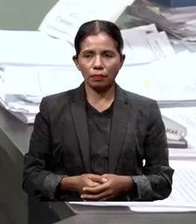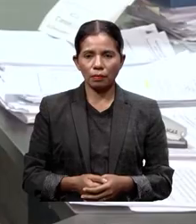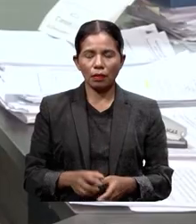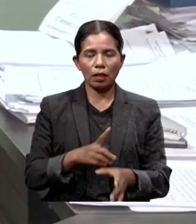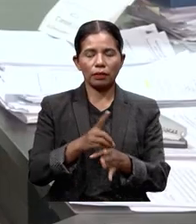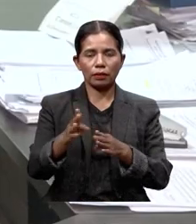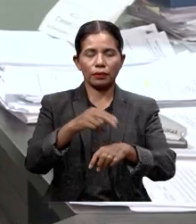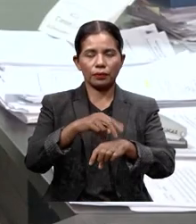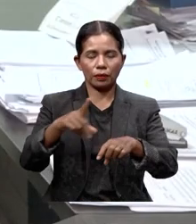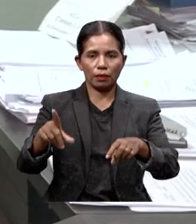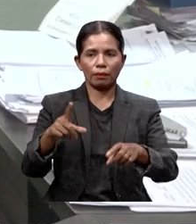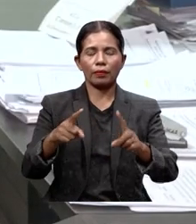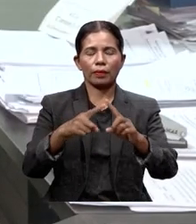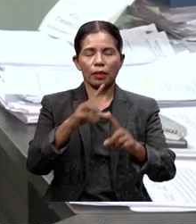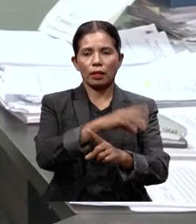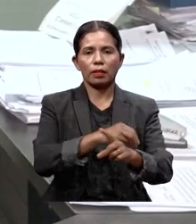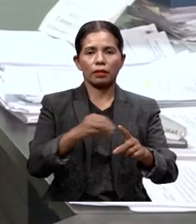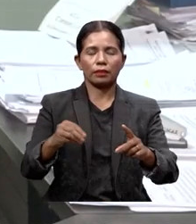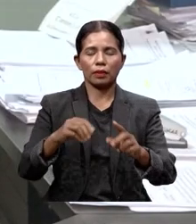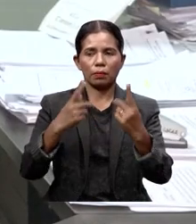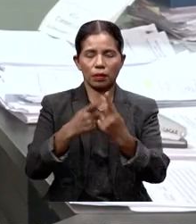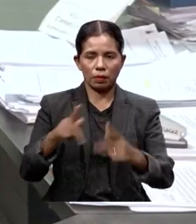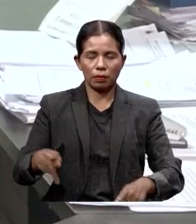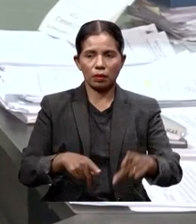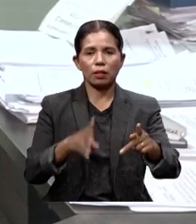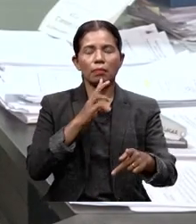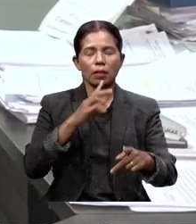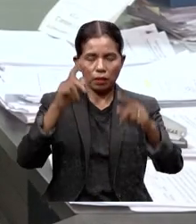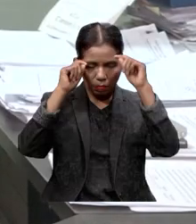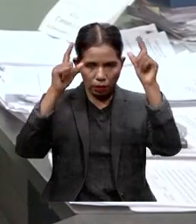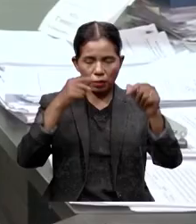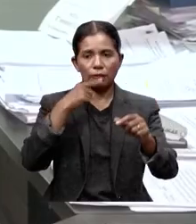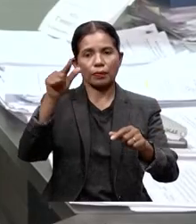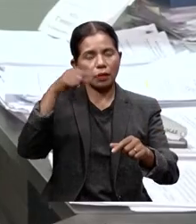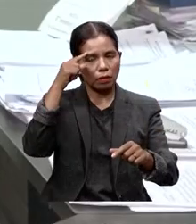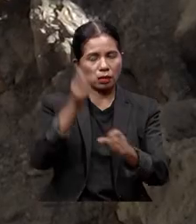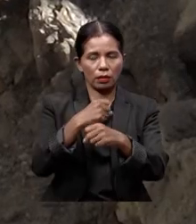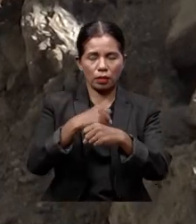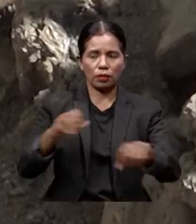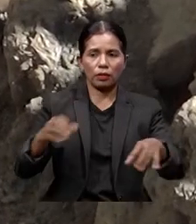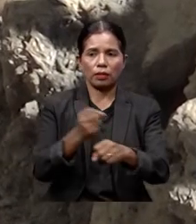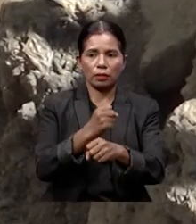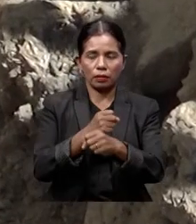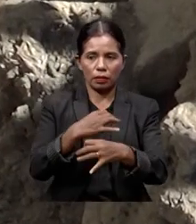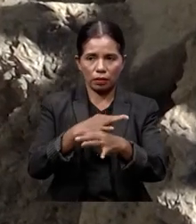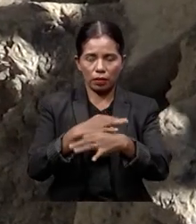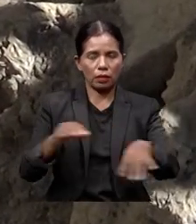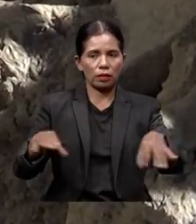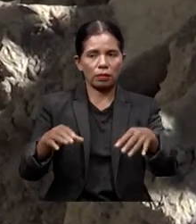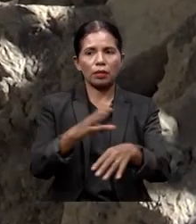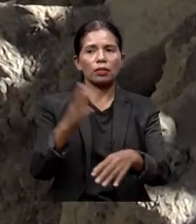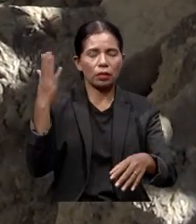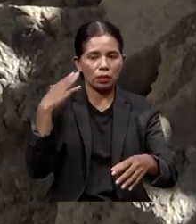Diretor Nacional de Operação na Manutenção da Empresa Pública B Timor-Leste atende, governo se halo esforço a tubele hadia sistema tuan